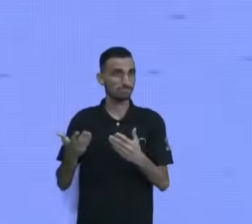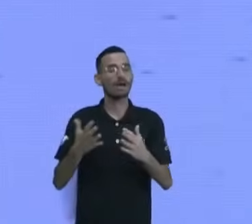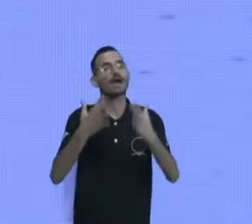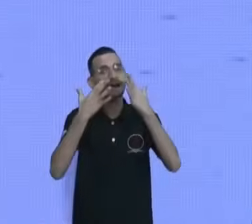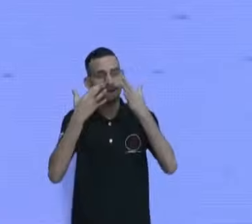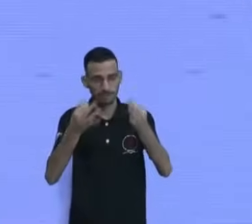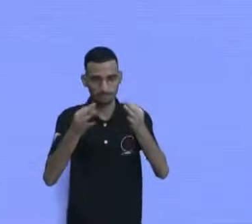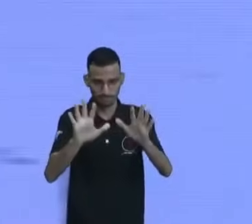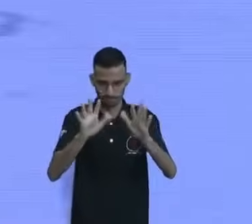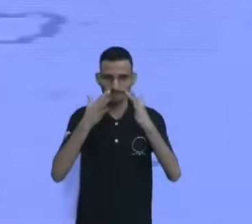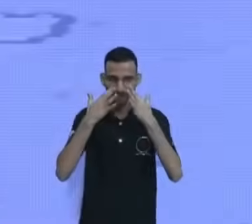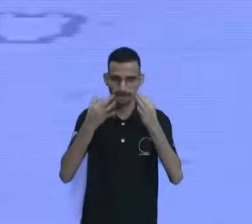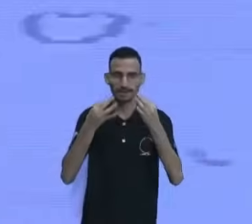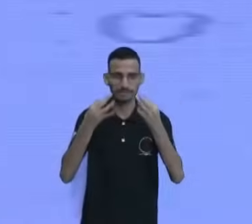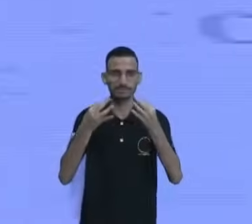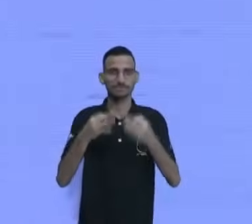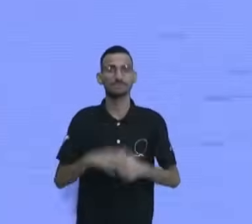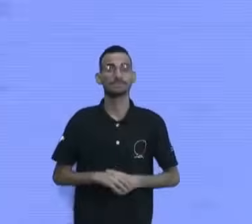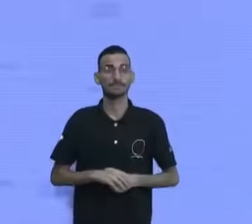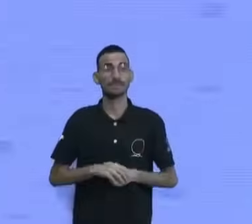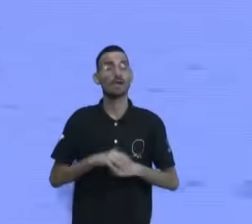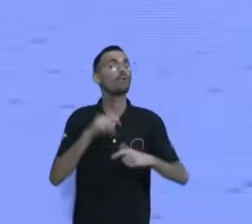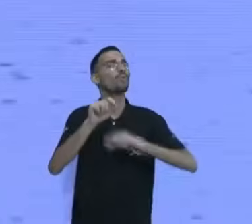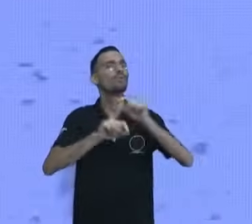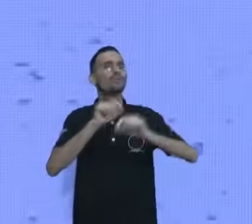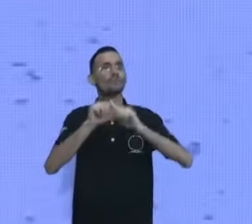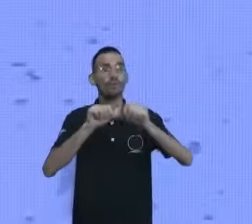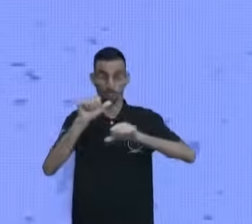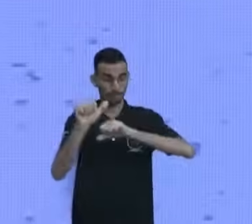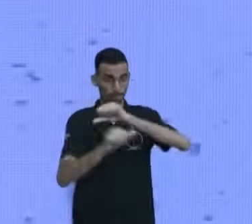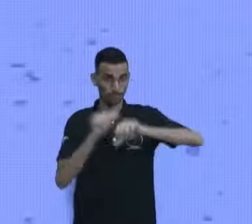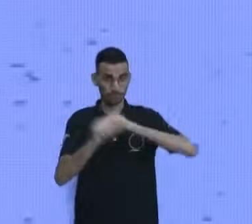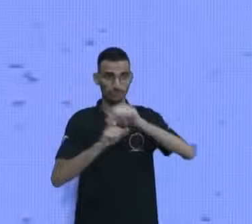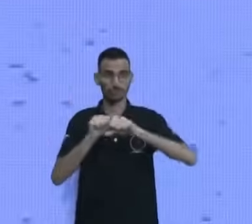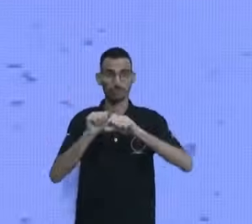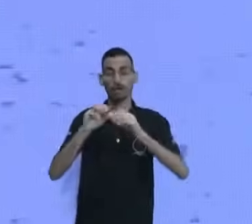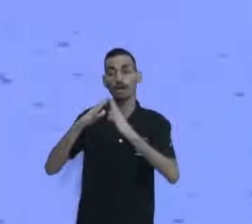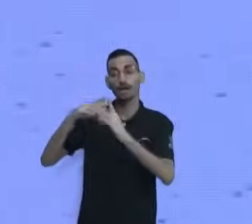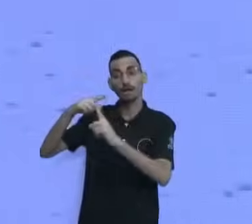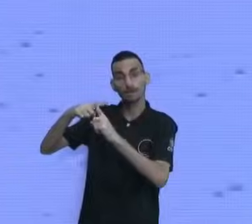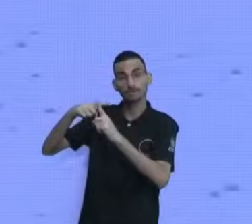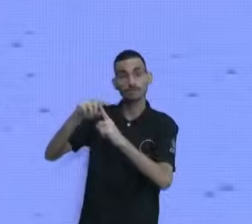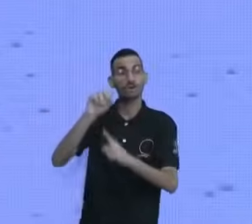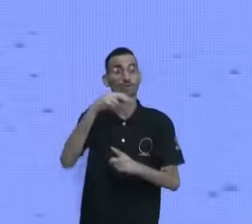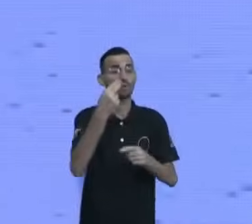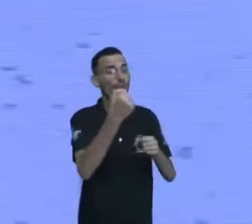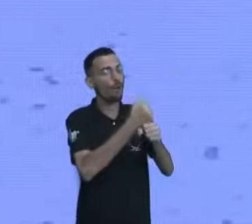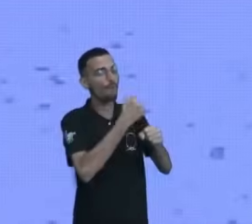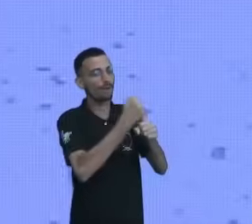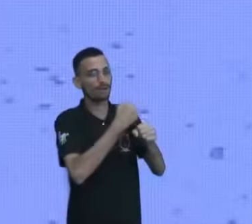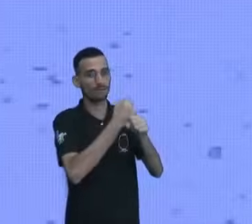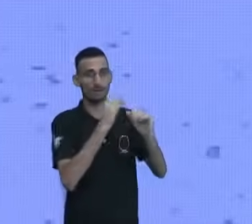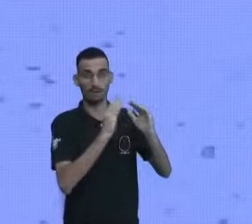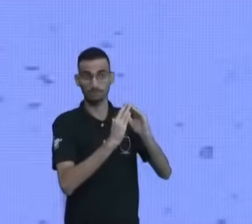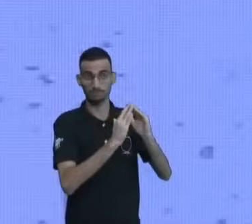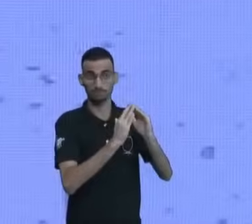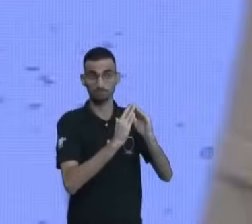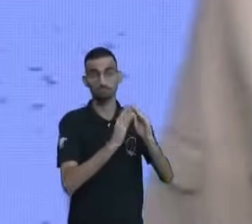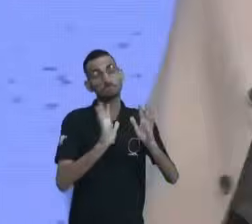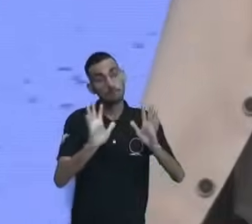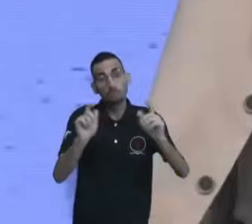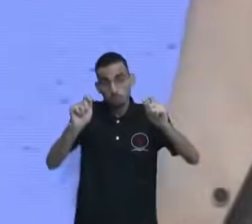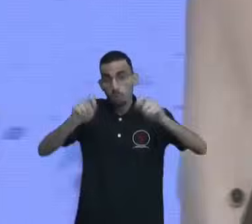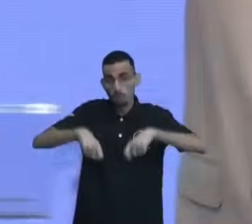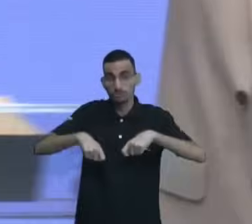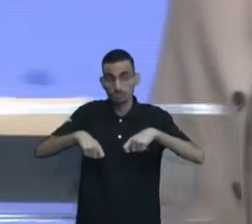em templos e os templos construídos porque nós passamos para um outro patamar se pode fazer um templo deixa a casa do